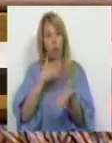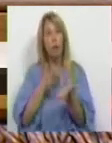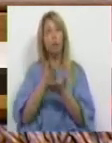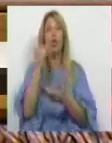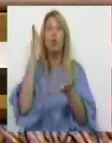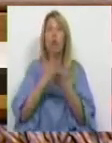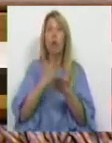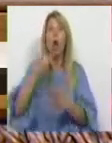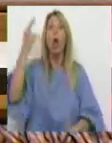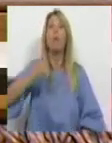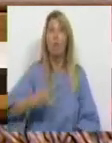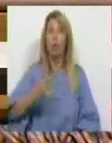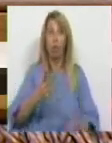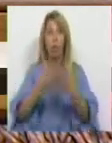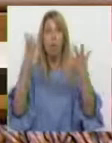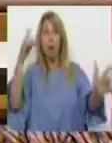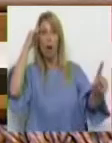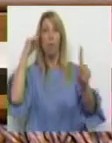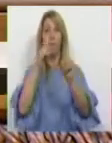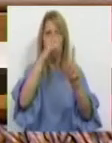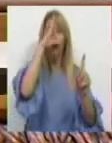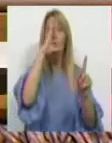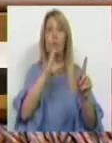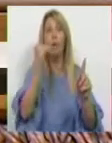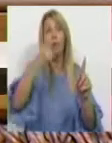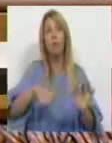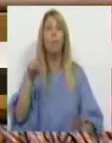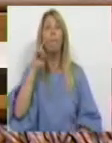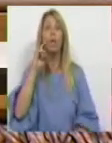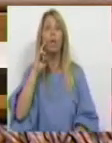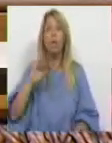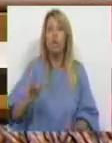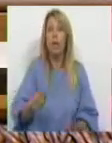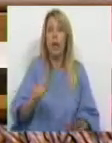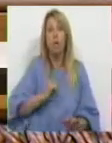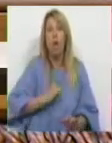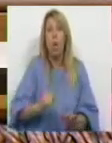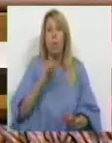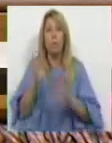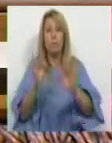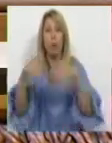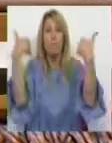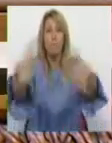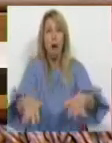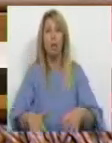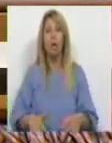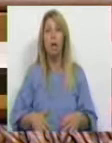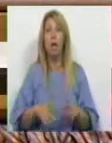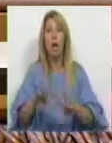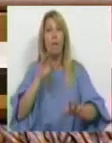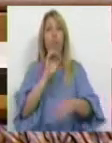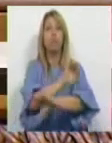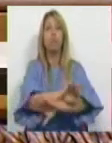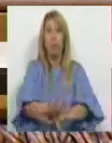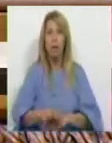O grande desígnio do Estado deve ser o de proteger as crianças de maus tratos, da pobreza, da falta de uma família